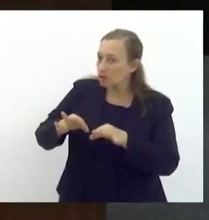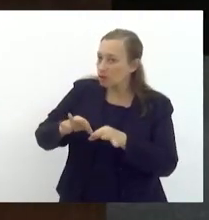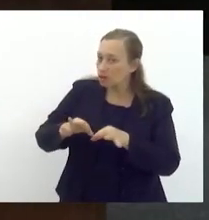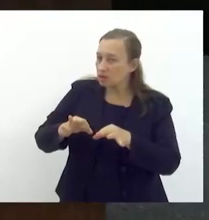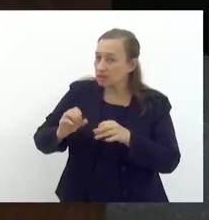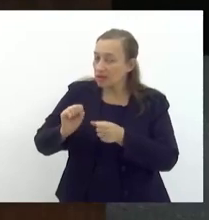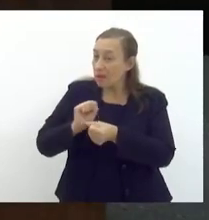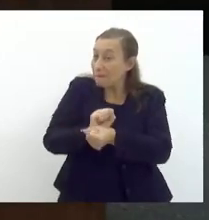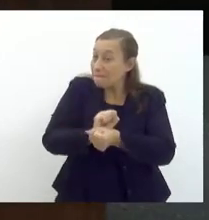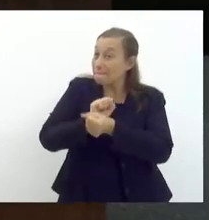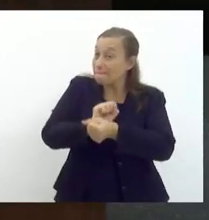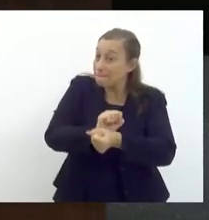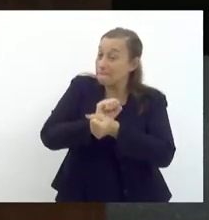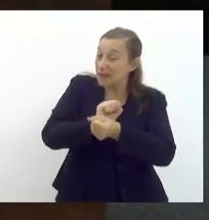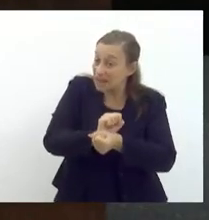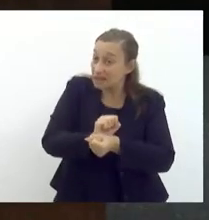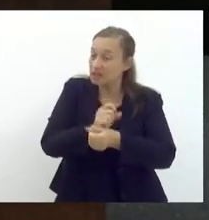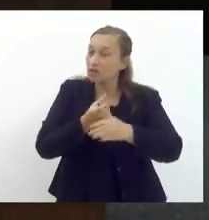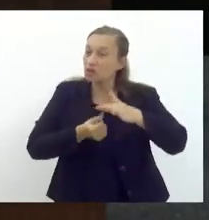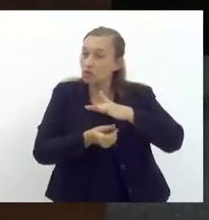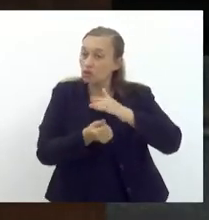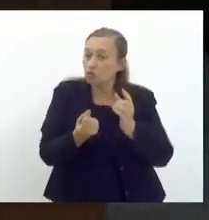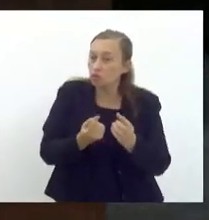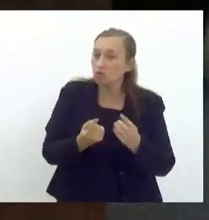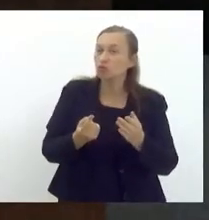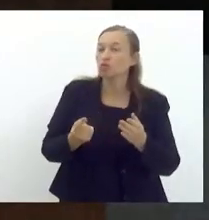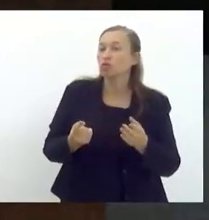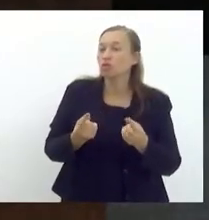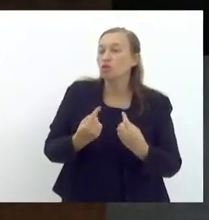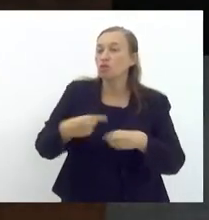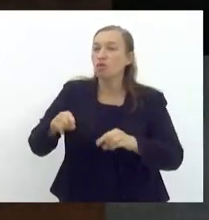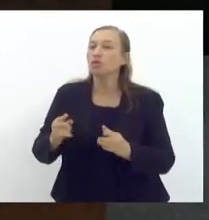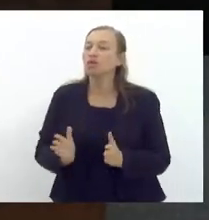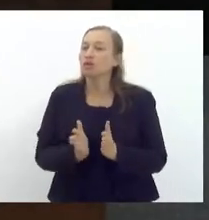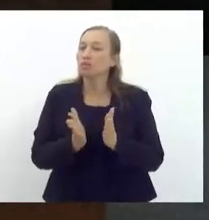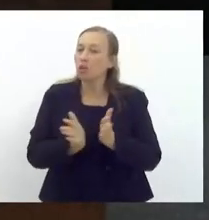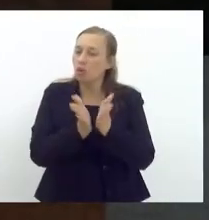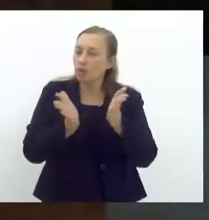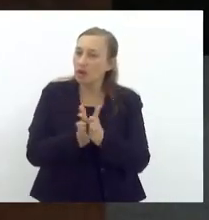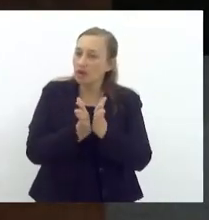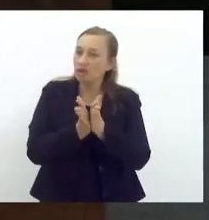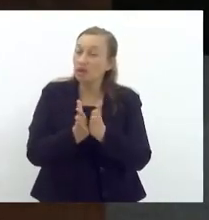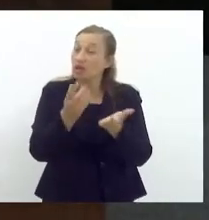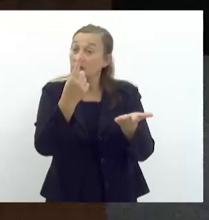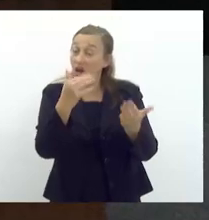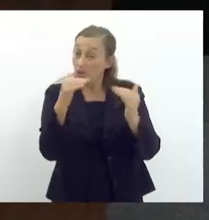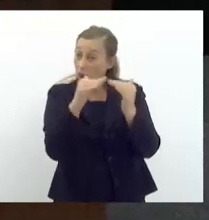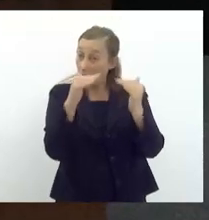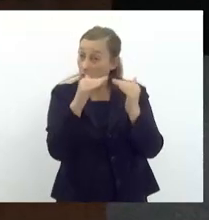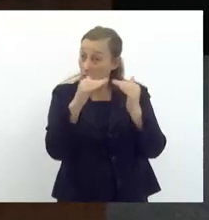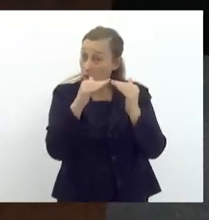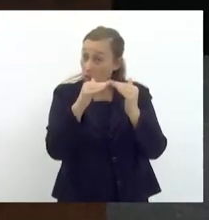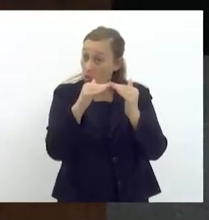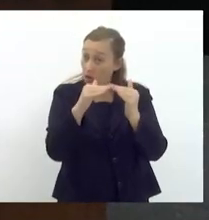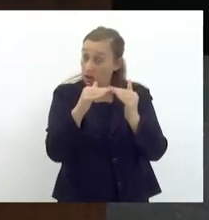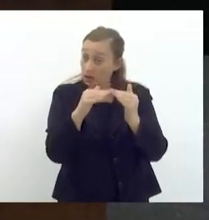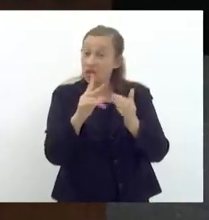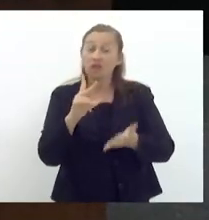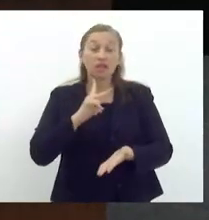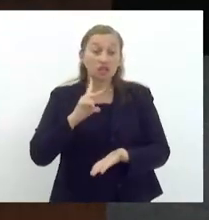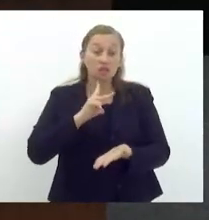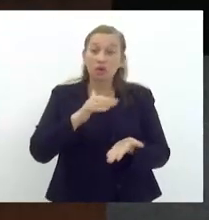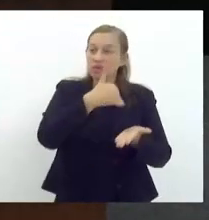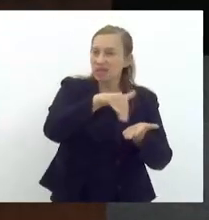agarrados no fundo de combate à pobreza foram garantidos por acordo serão tocados pelas próprias